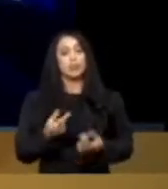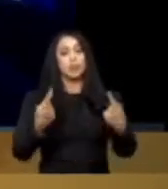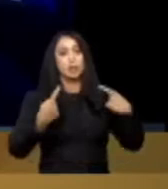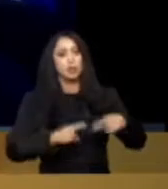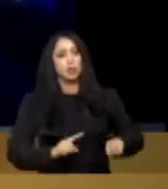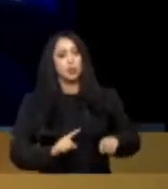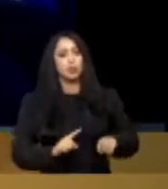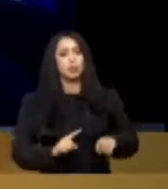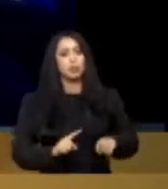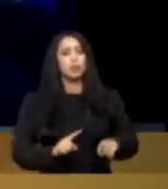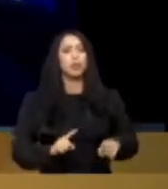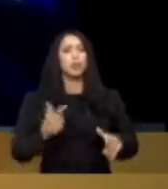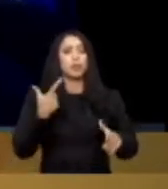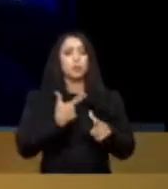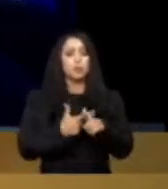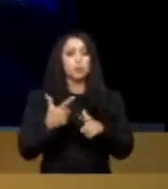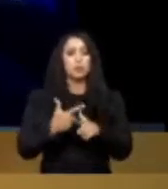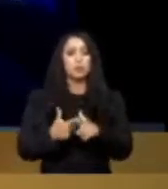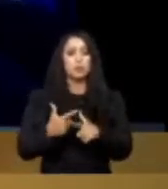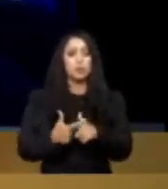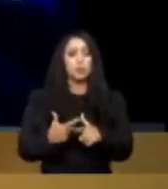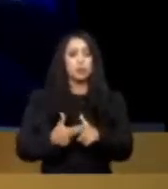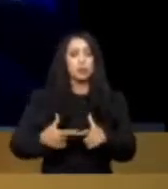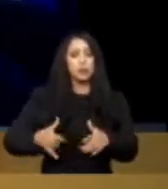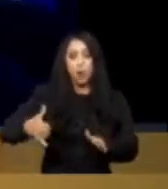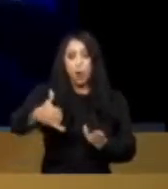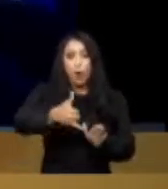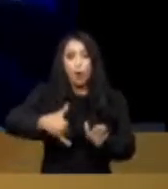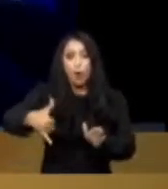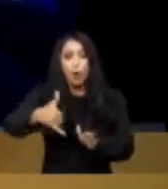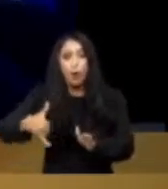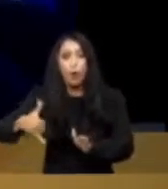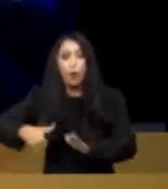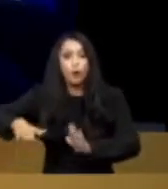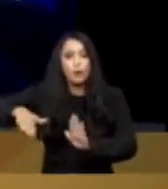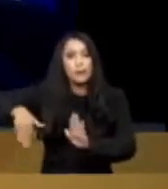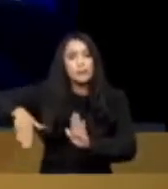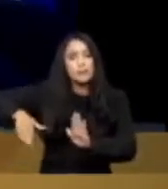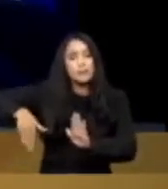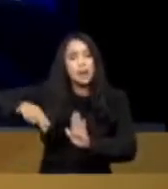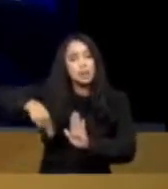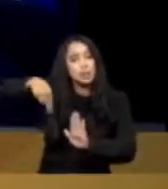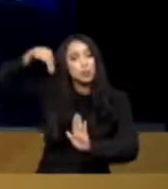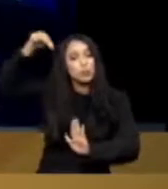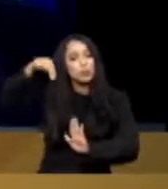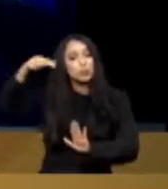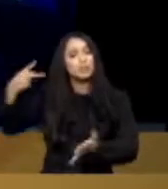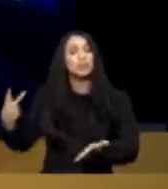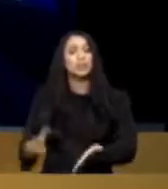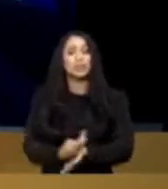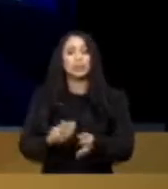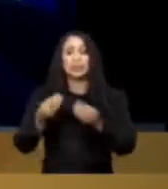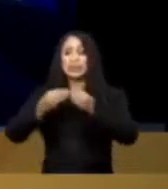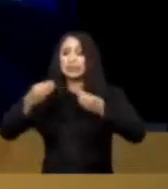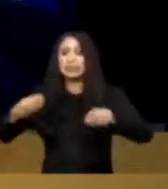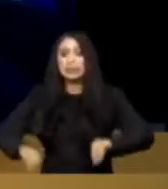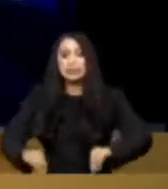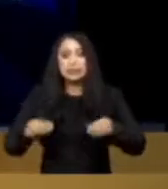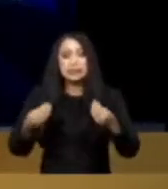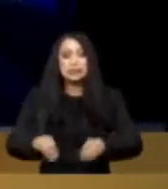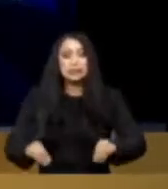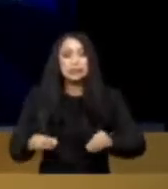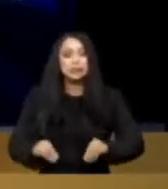poluição causada pelas manchas de óleo em praias do Nordeste, a operação dos danos causados